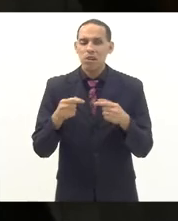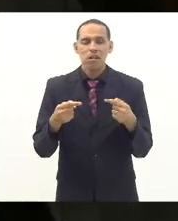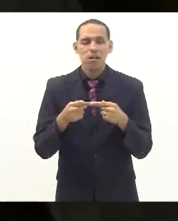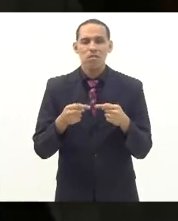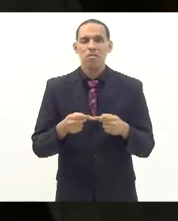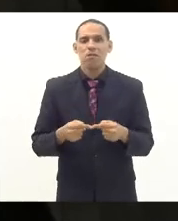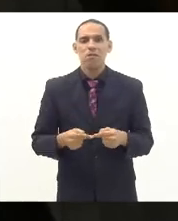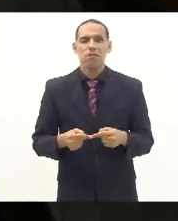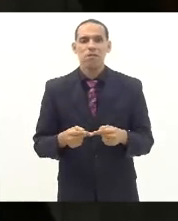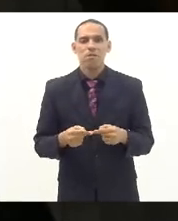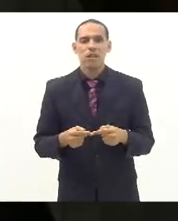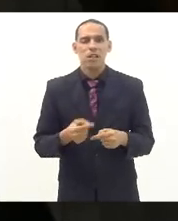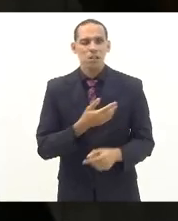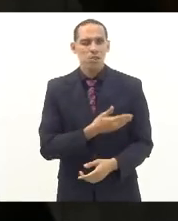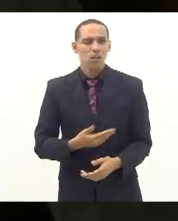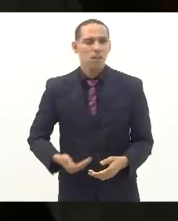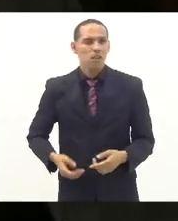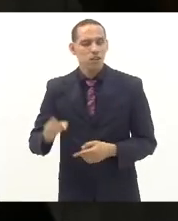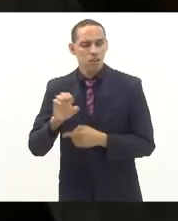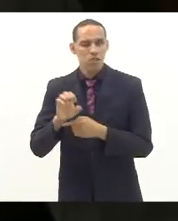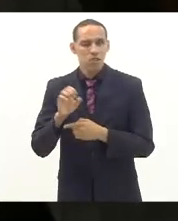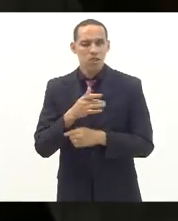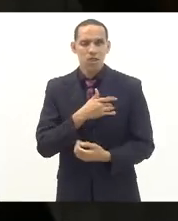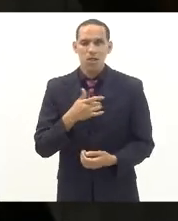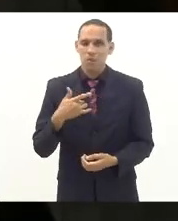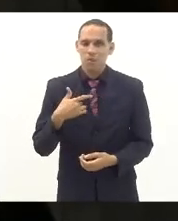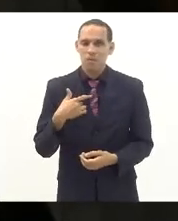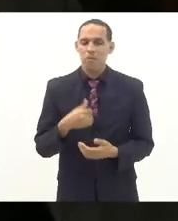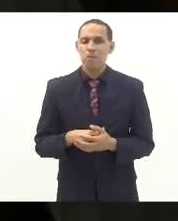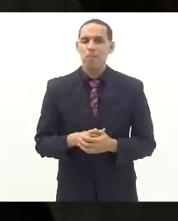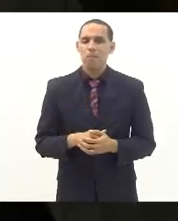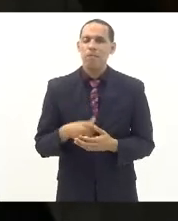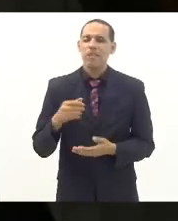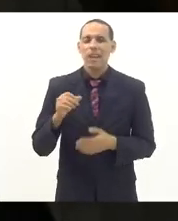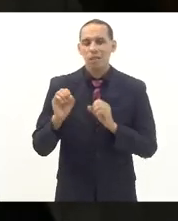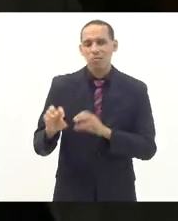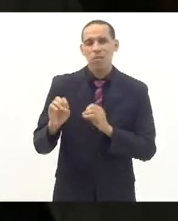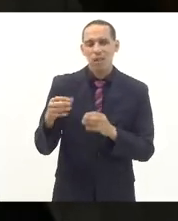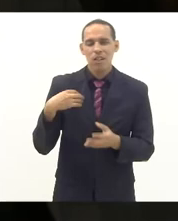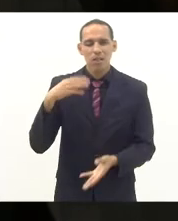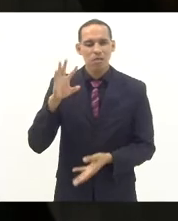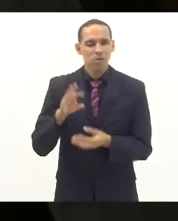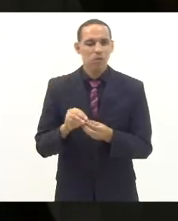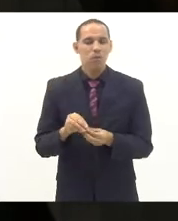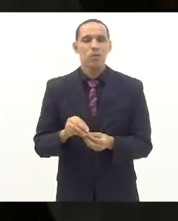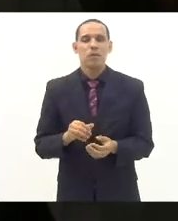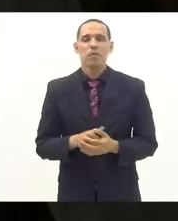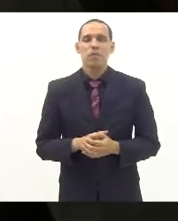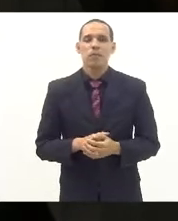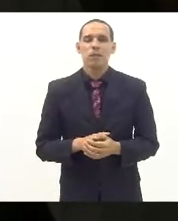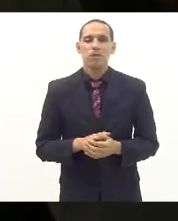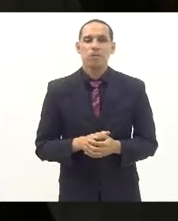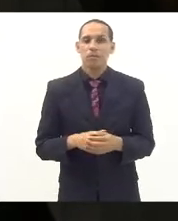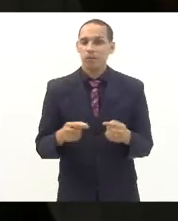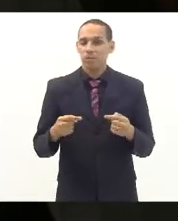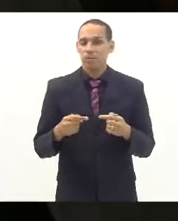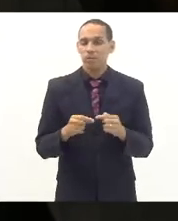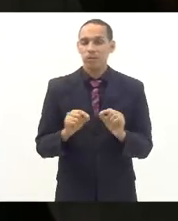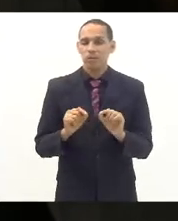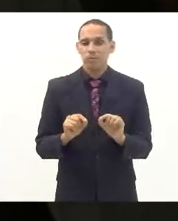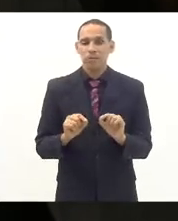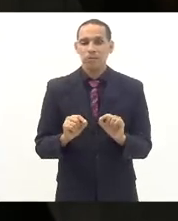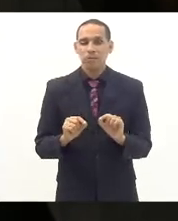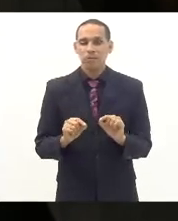governança das unidades Estaduais de saúde e no caso da educação e aí conclui tendo em vista a meu ver